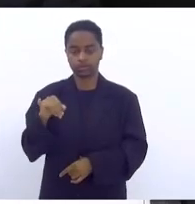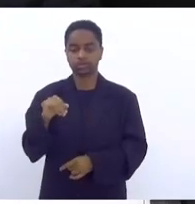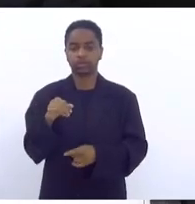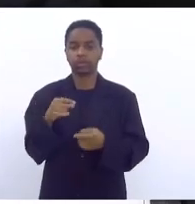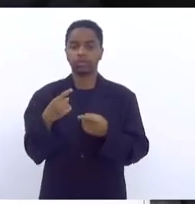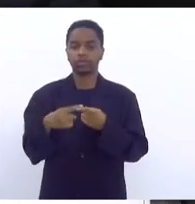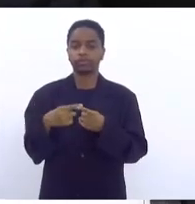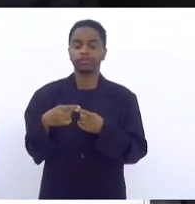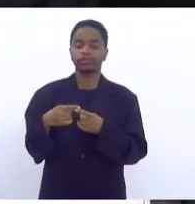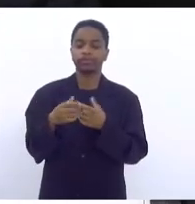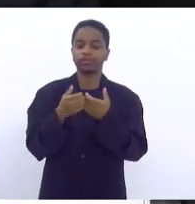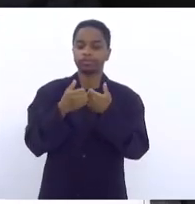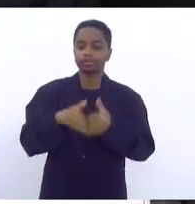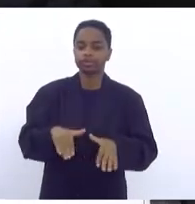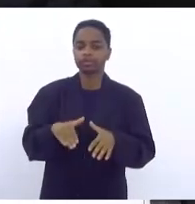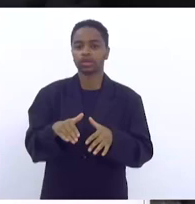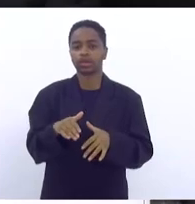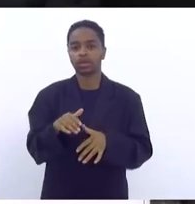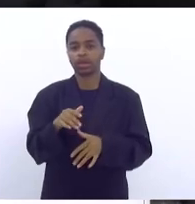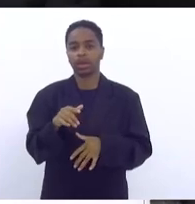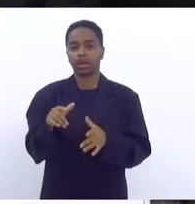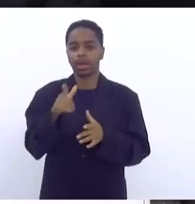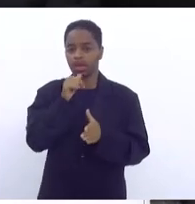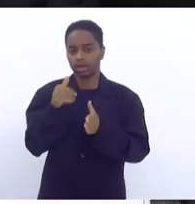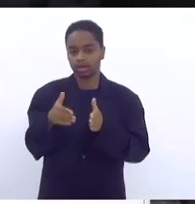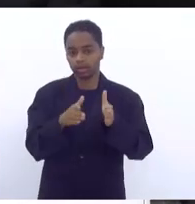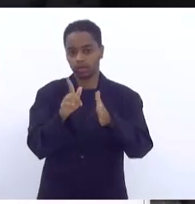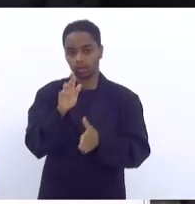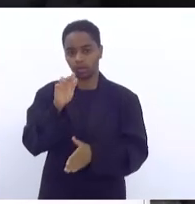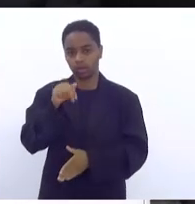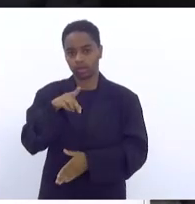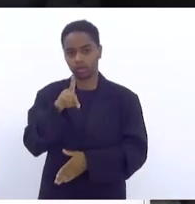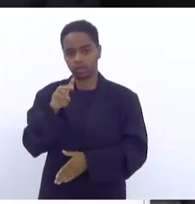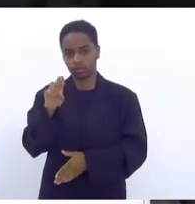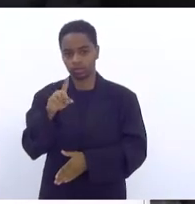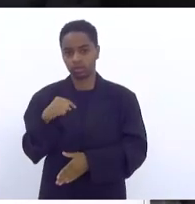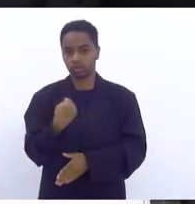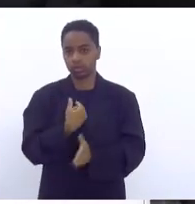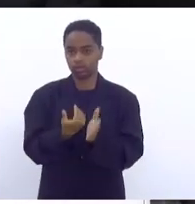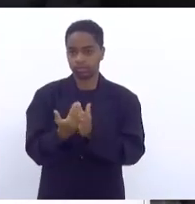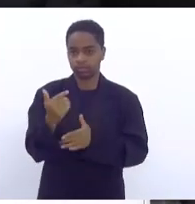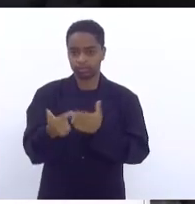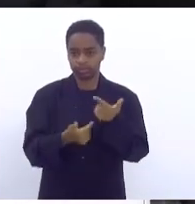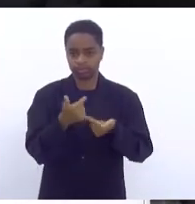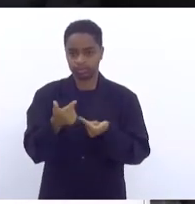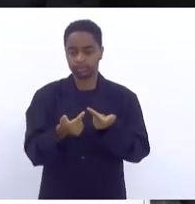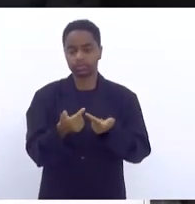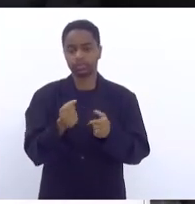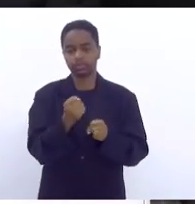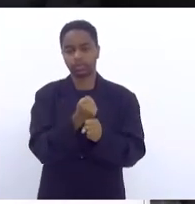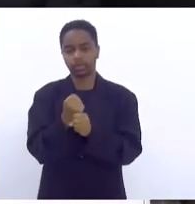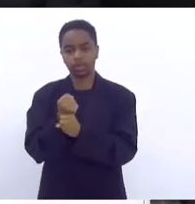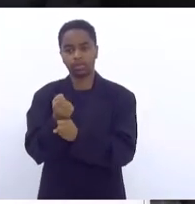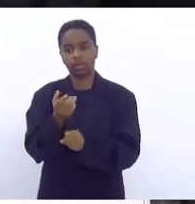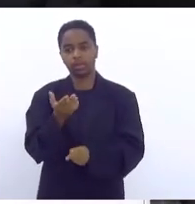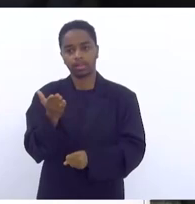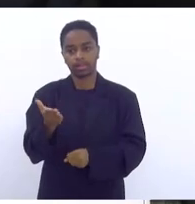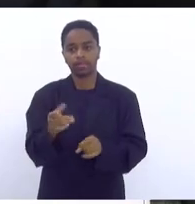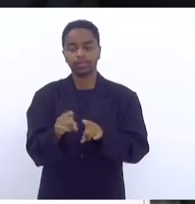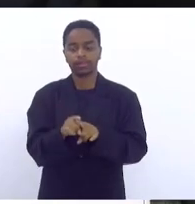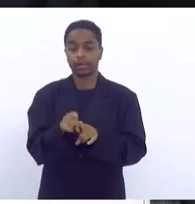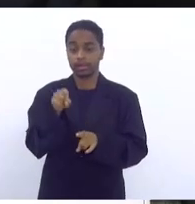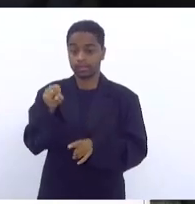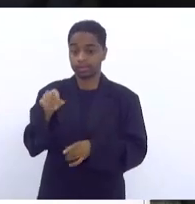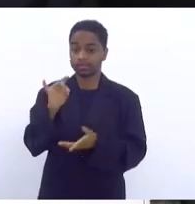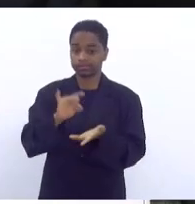da capitação do Guandu lá nós estamos iniciando as obras lançamos uma p fundamental lá e nós estamos iniciando as obras lá sim